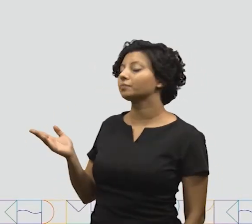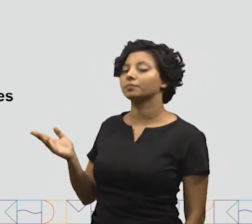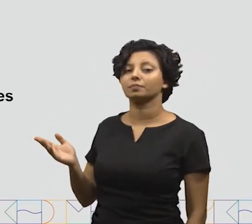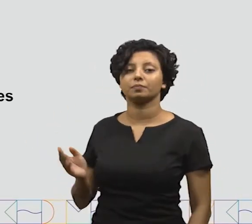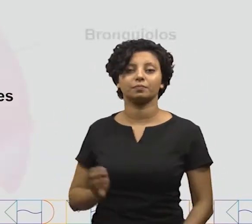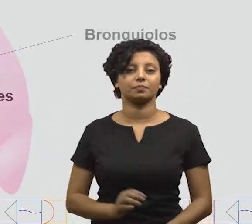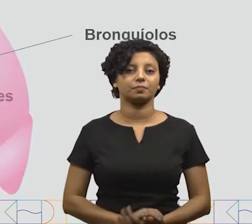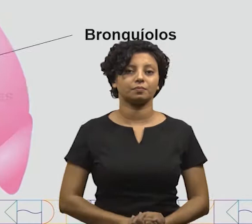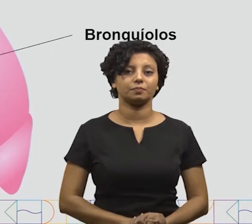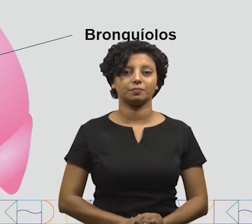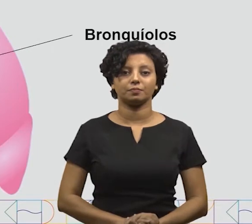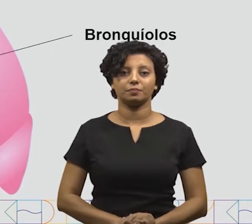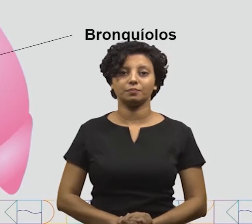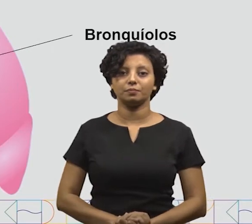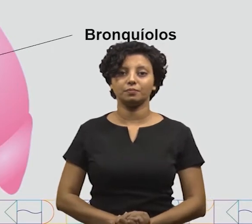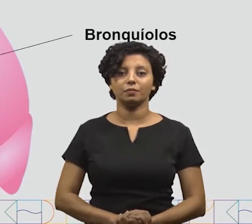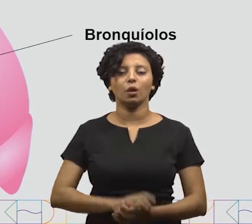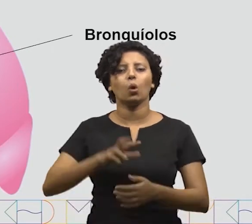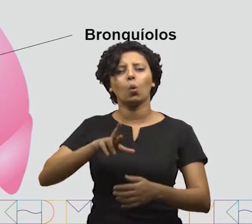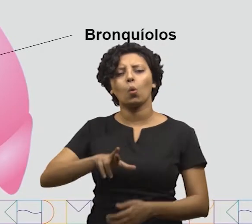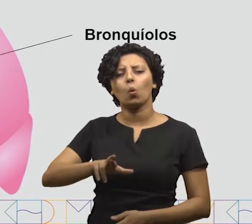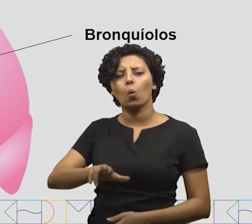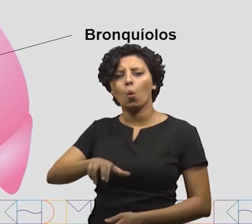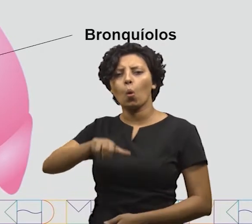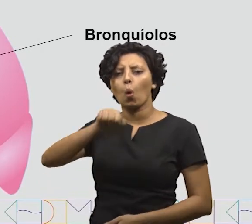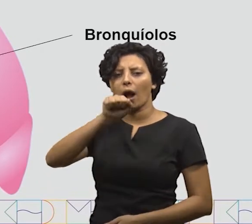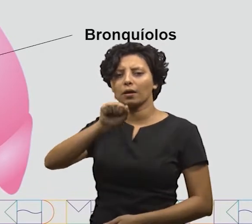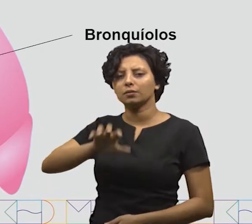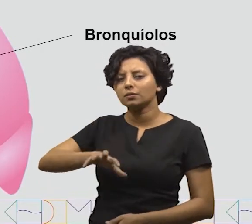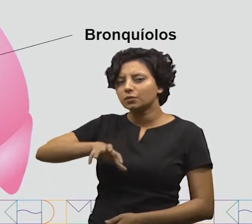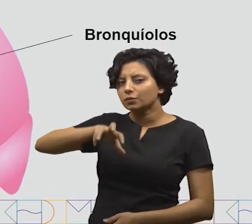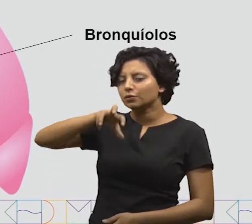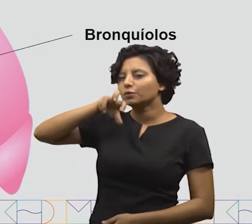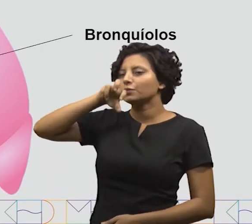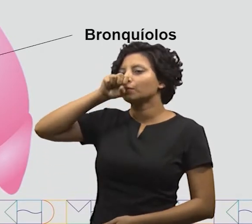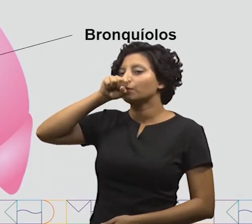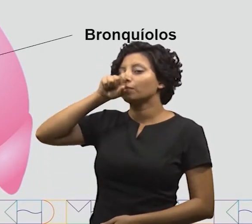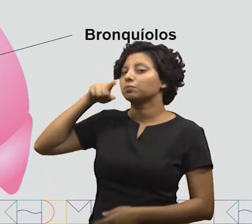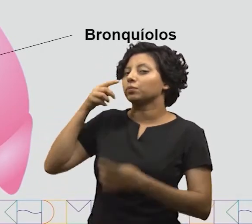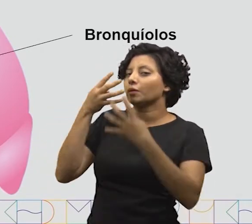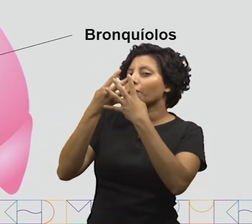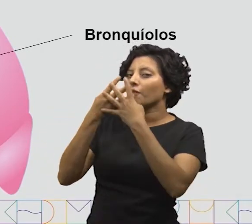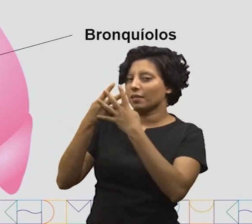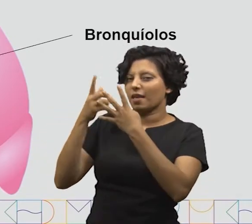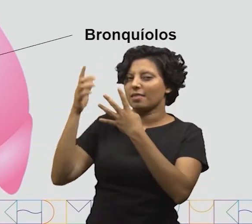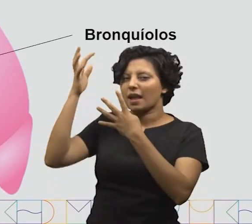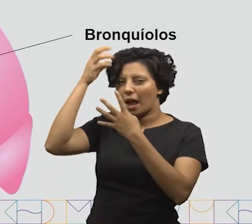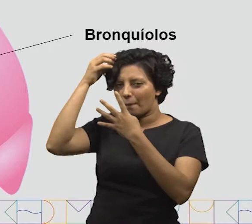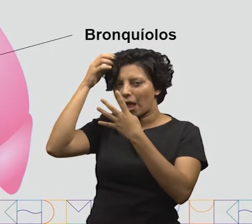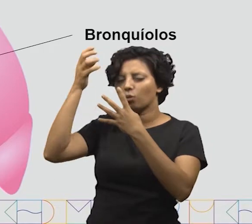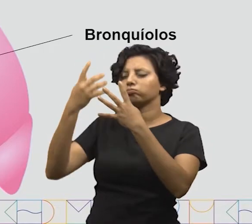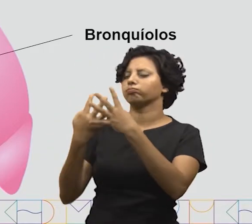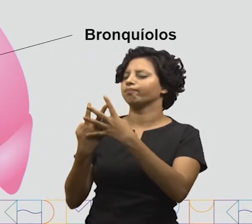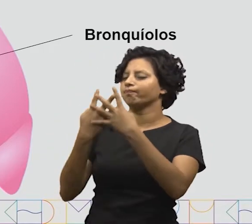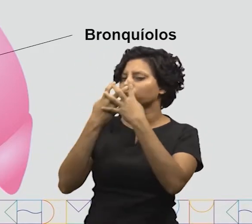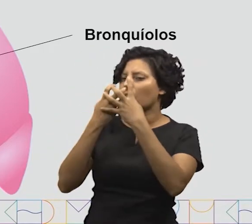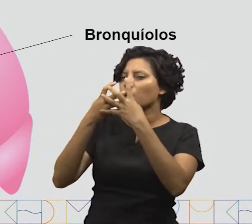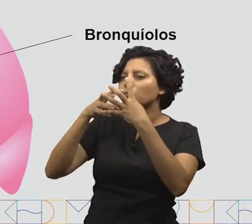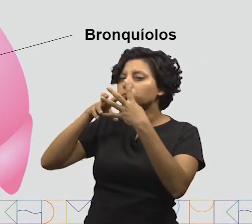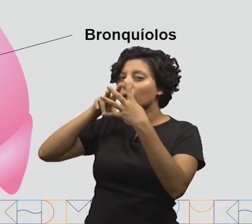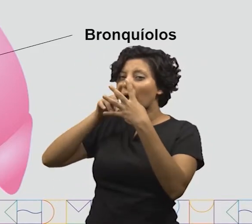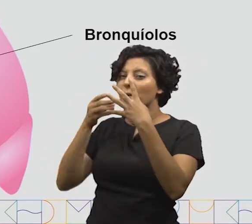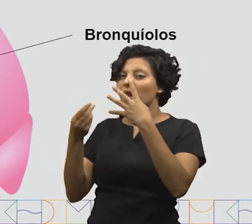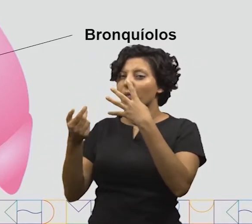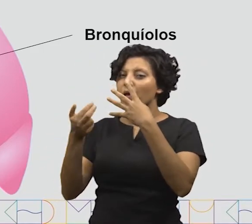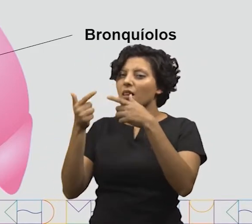pulmões. O ar entra pelo nariz e é filtrado através dos pelos e muco, fazendo com que